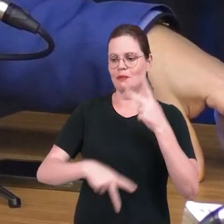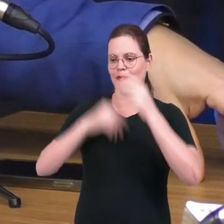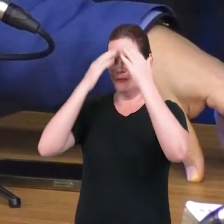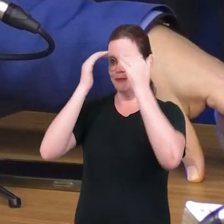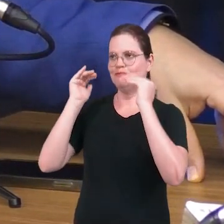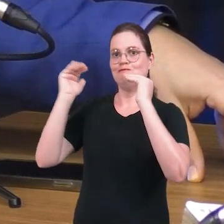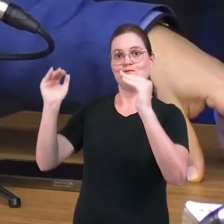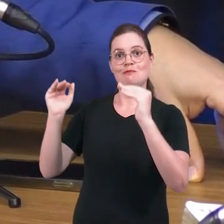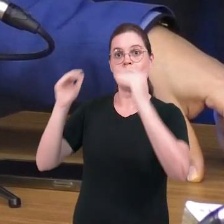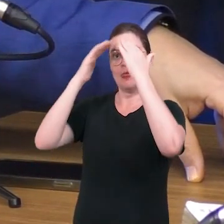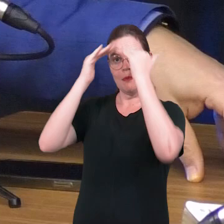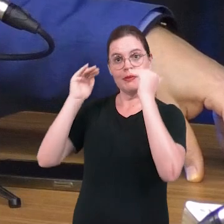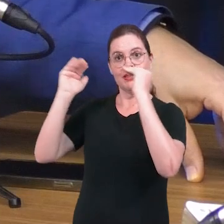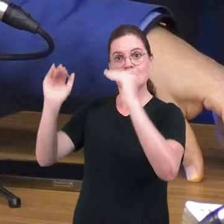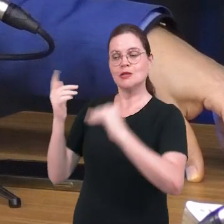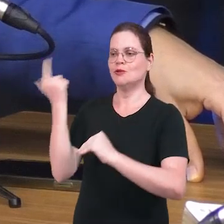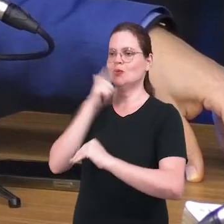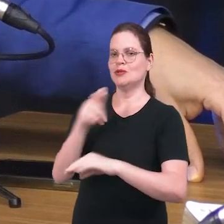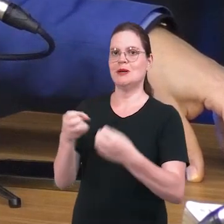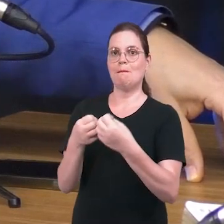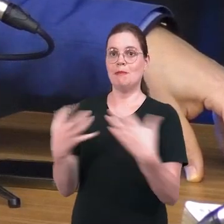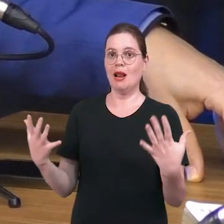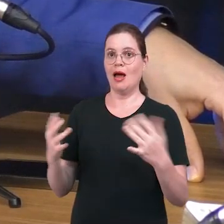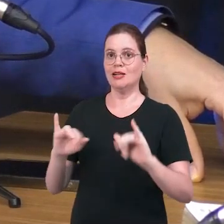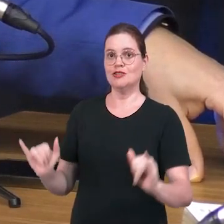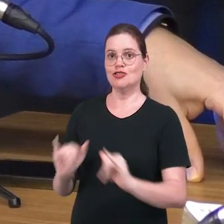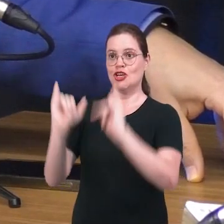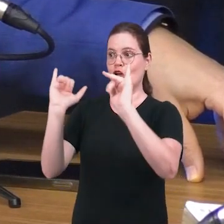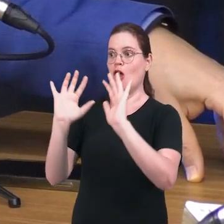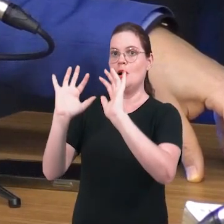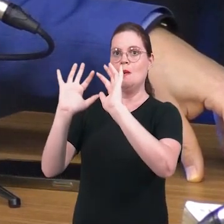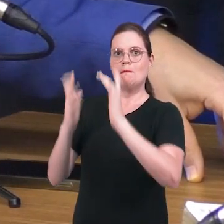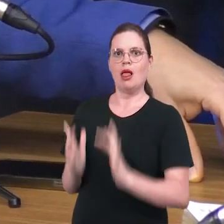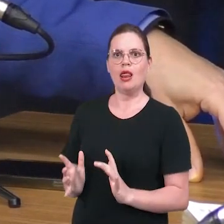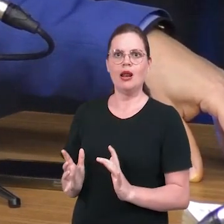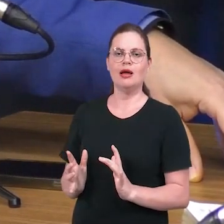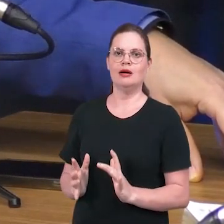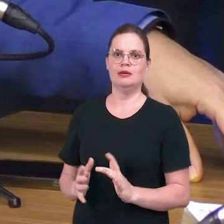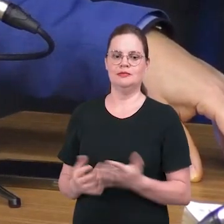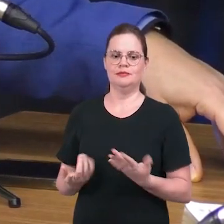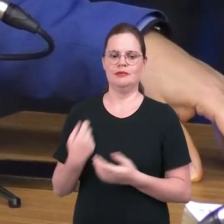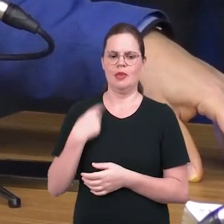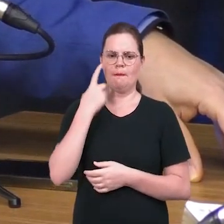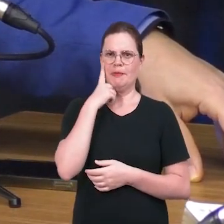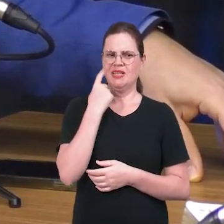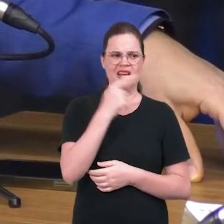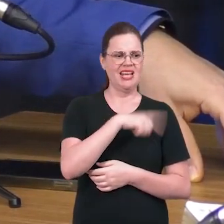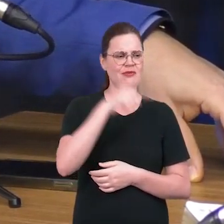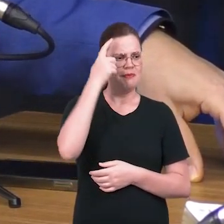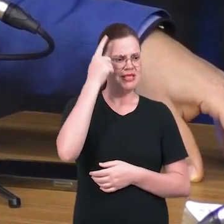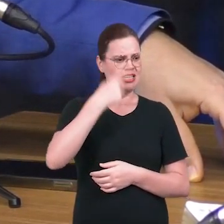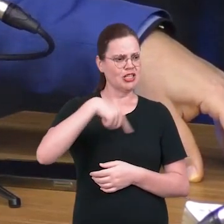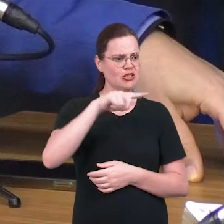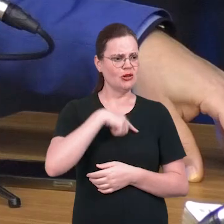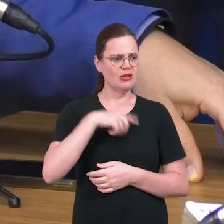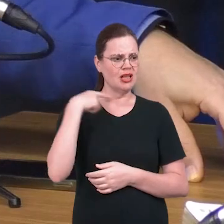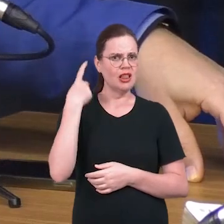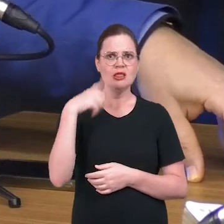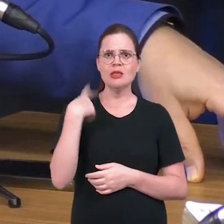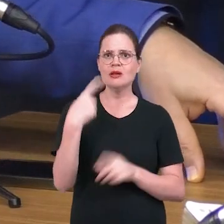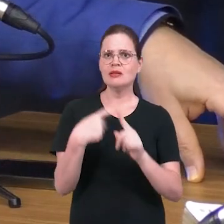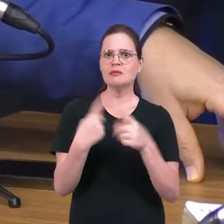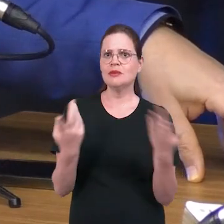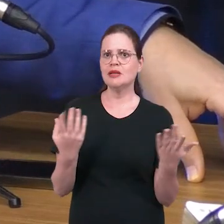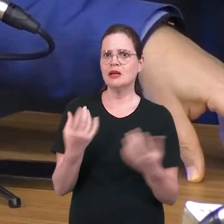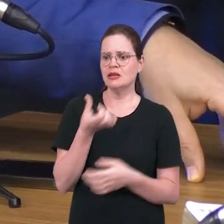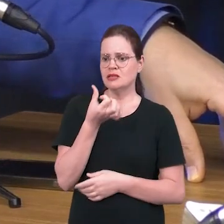aconteceu. Né? Na obediência, o milagre aconteceu. Não, mas eles vão achar que nós somos doidos. Só somos doidos